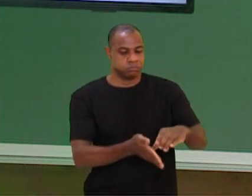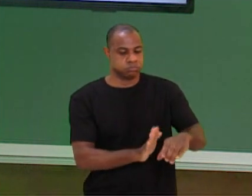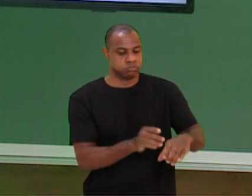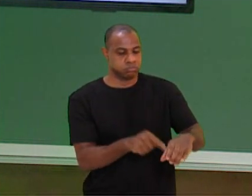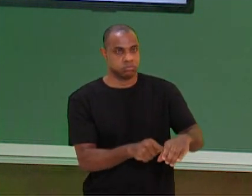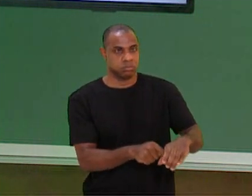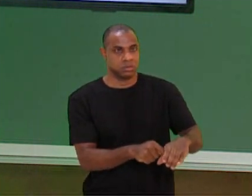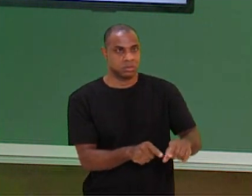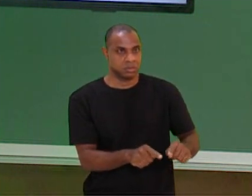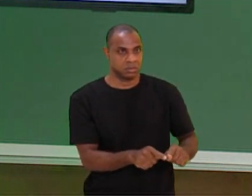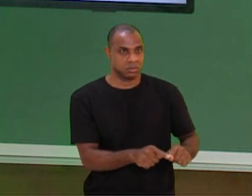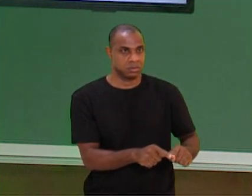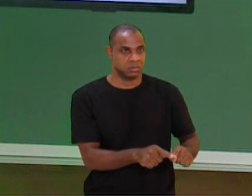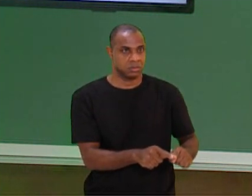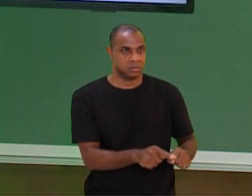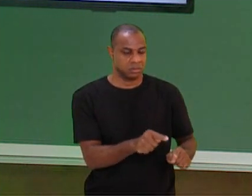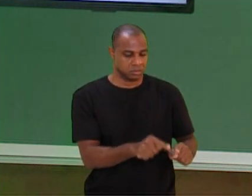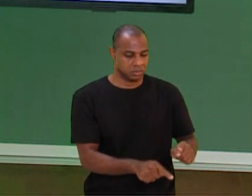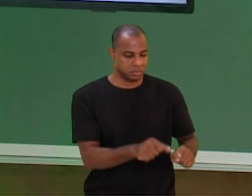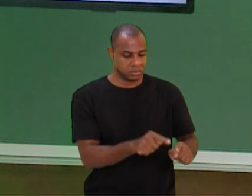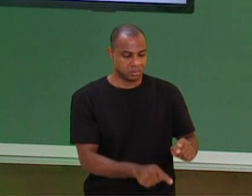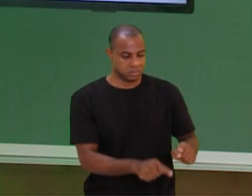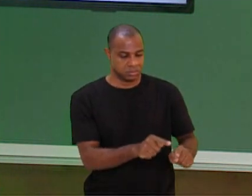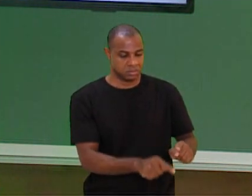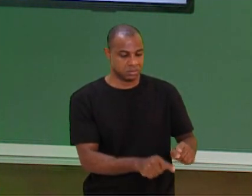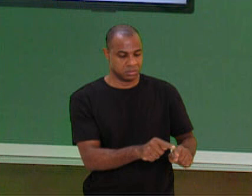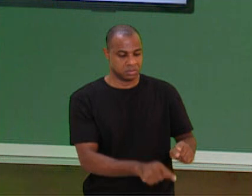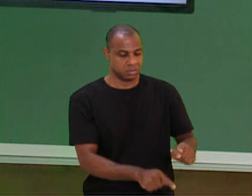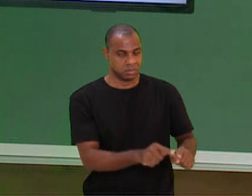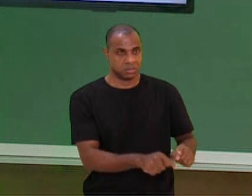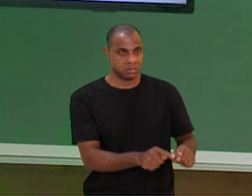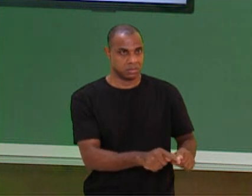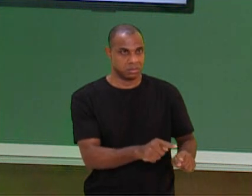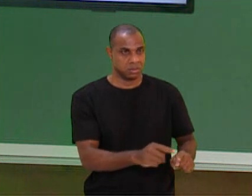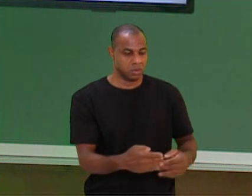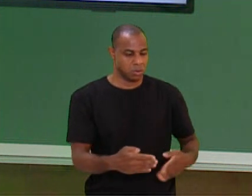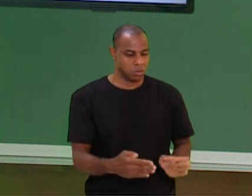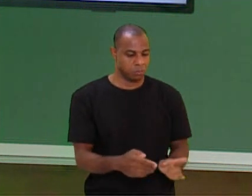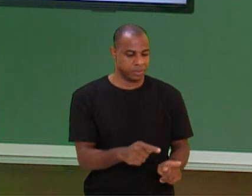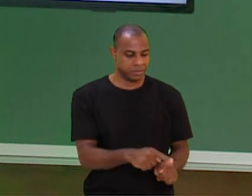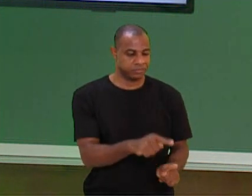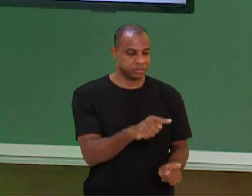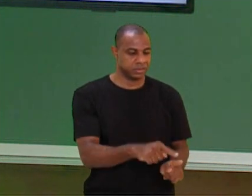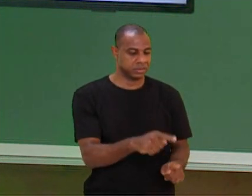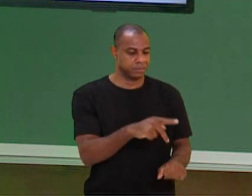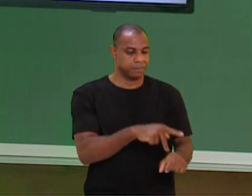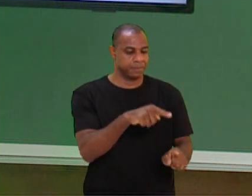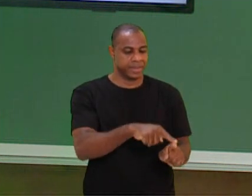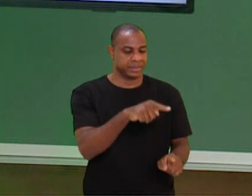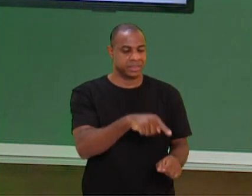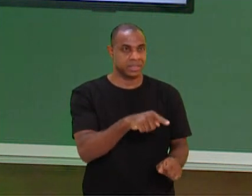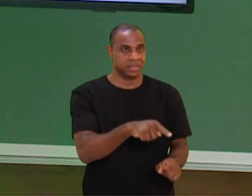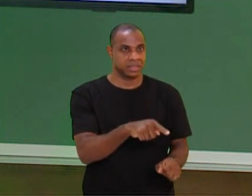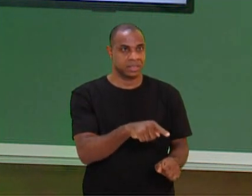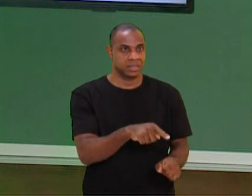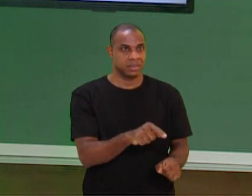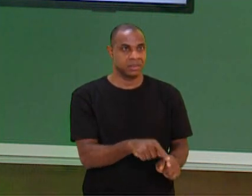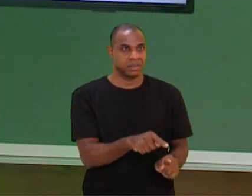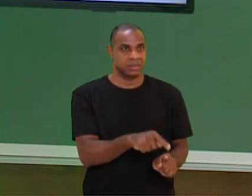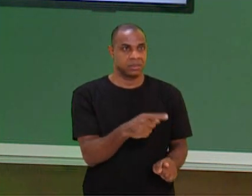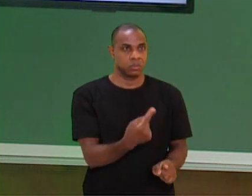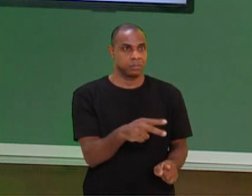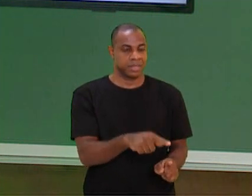metro, certo? Ou seja, entre o teto da gruta e a posição do peixe B. Bem, conforme mostra a figura a seguir, sabendo que a